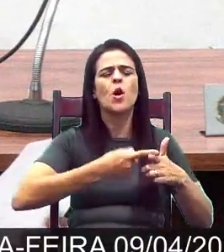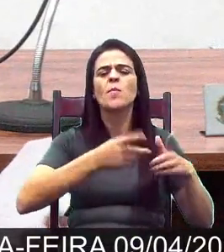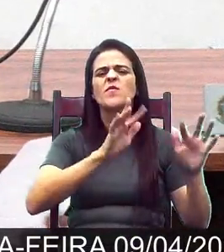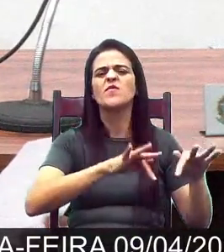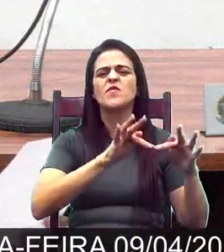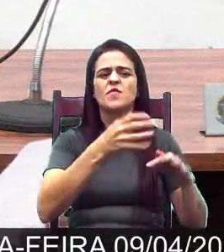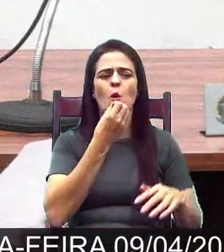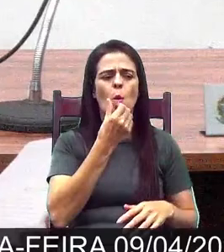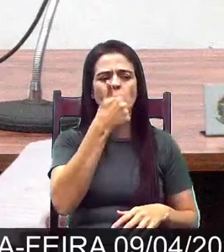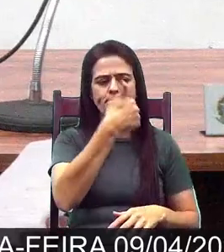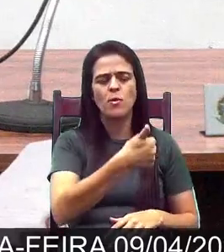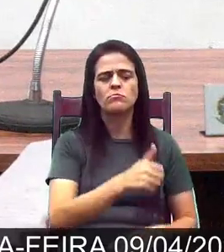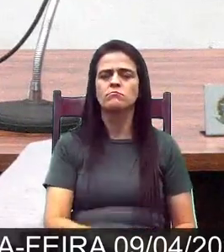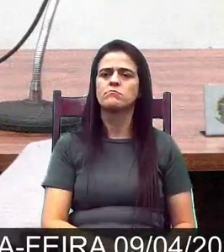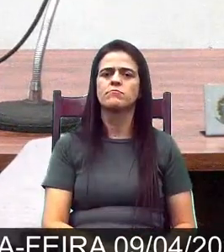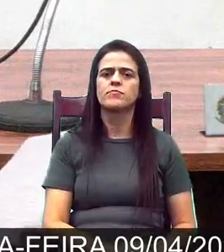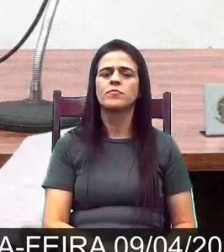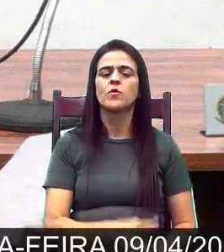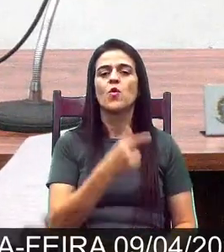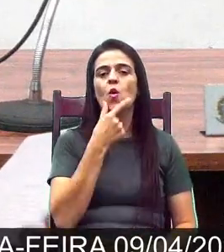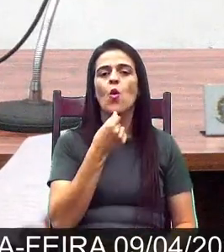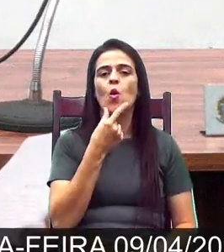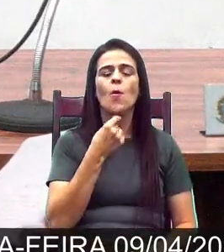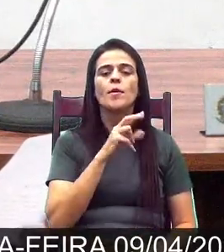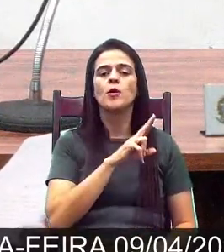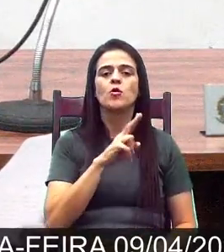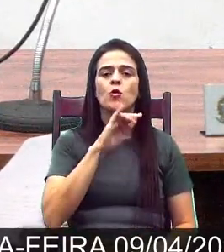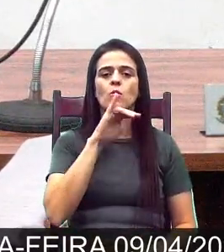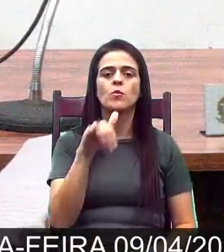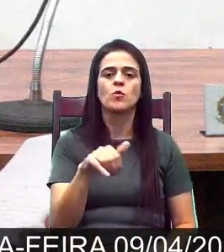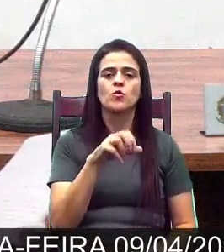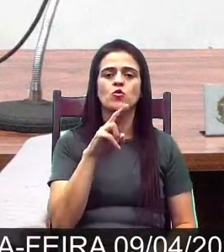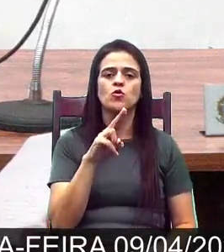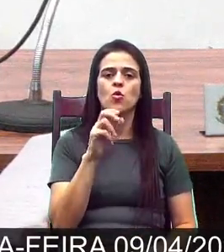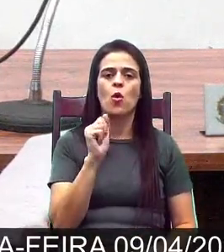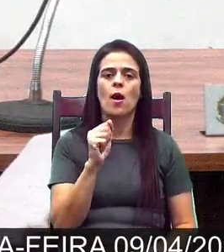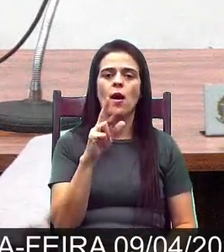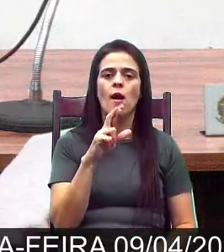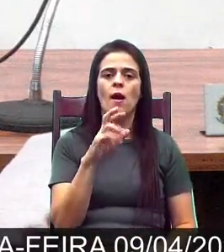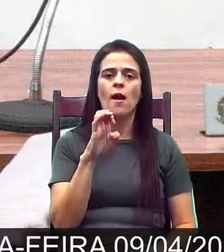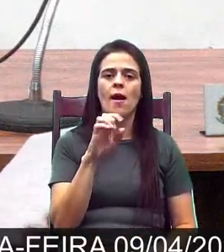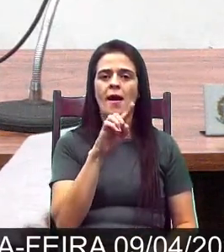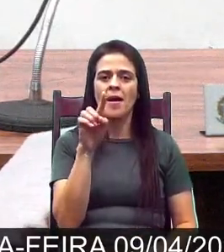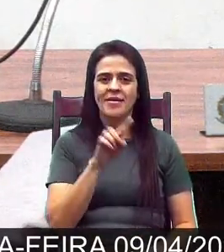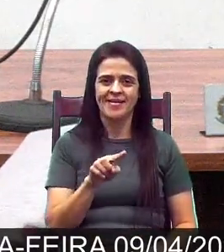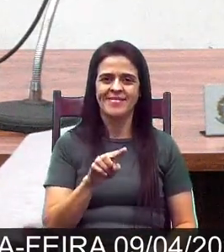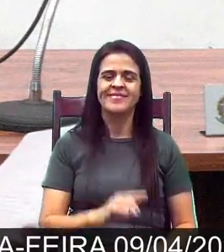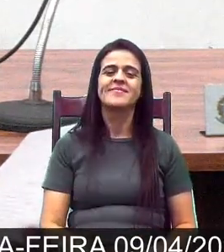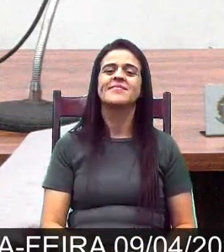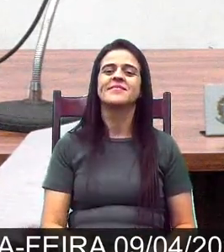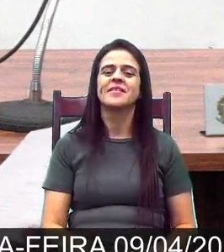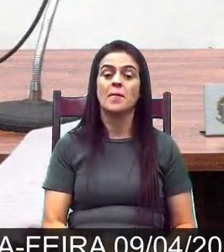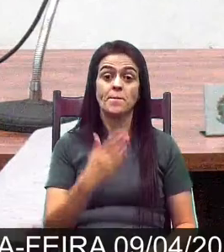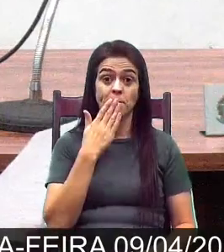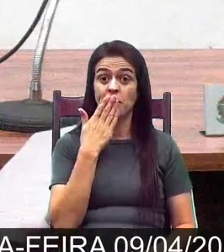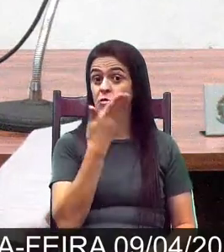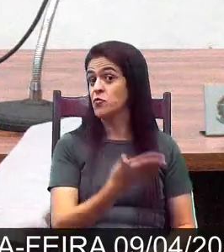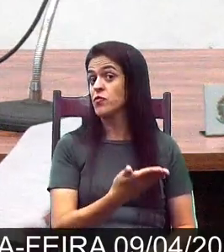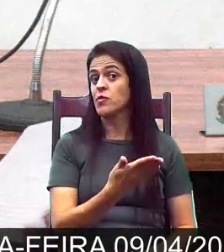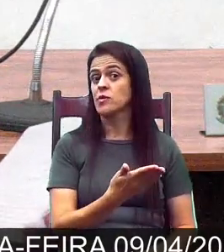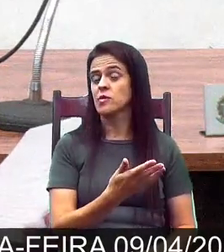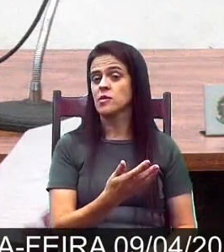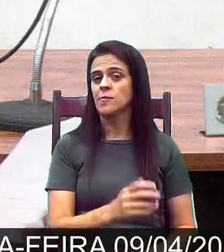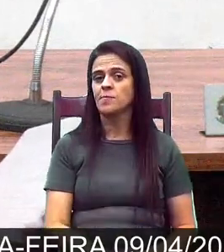Catalão, senhor Juarez Melo de Júnior. Nós estamos aqui solicitando, junto